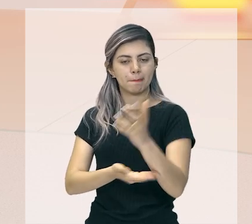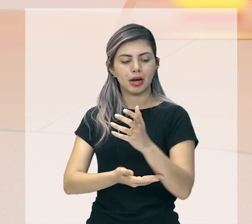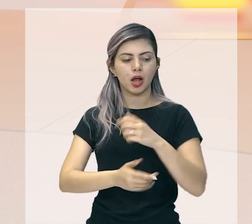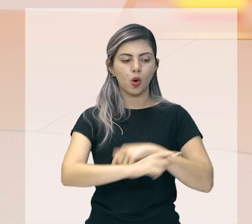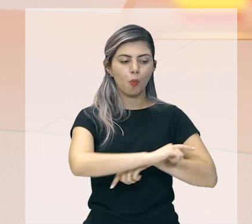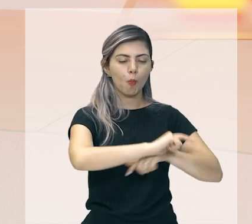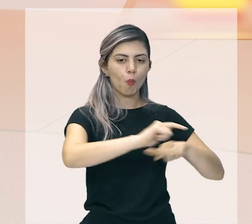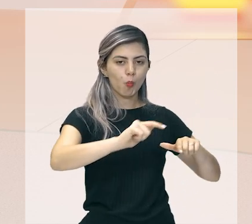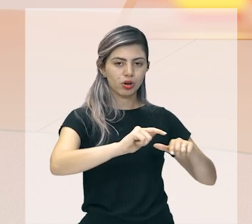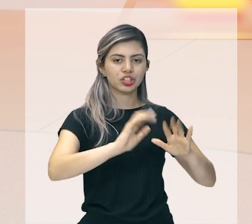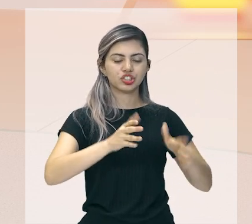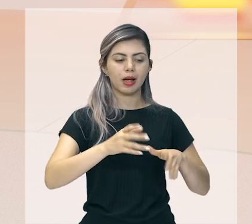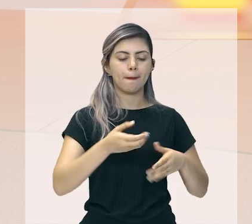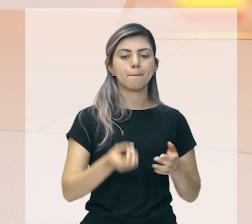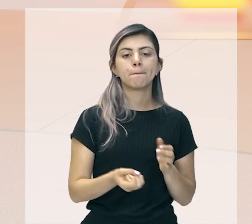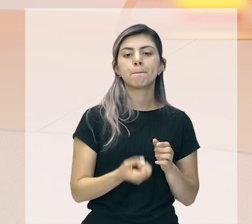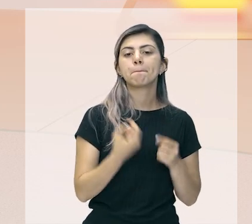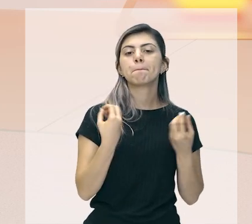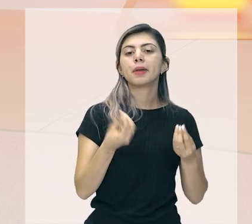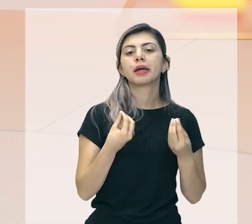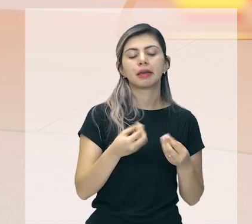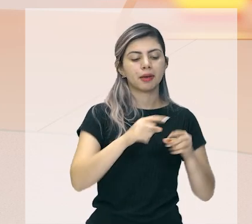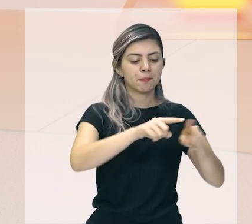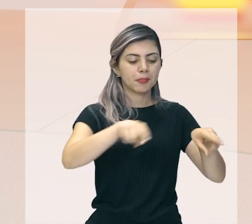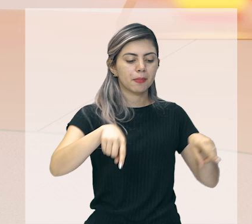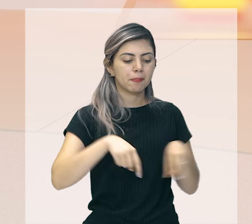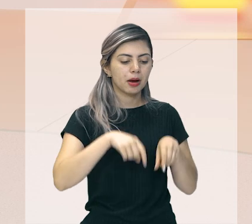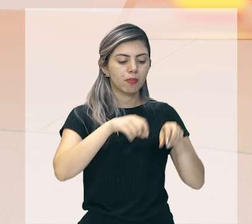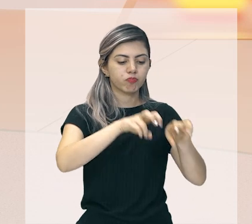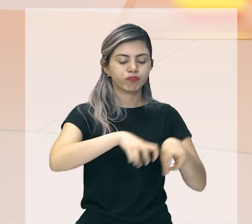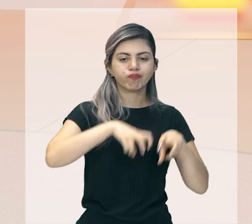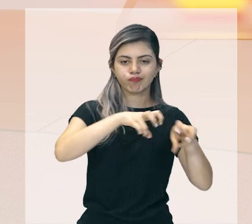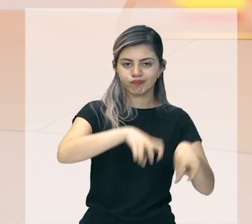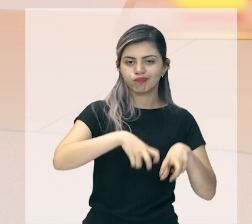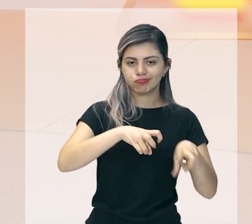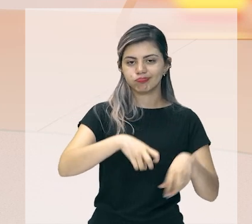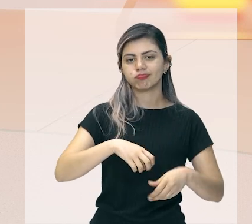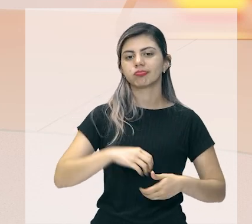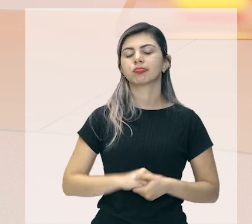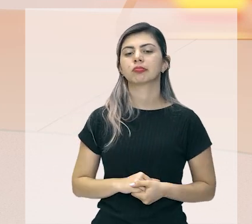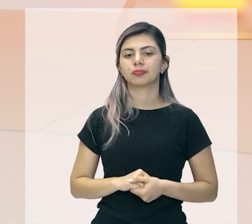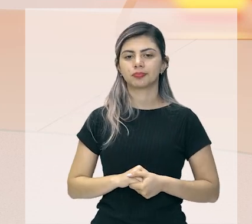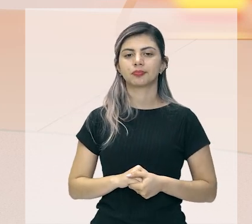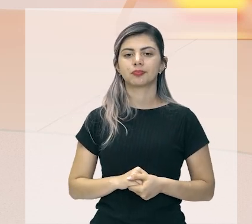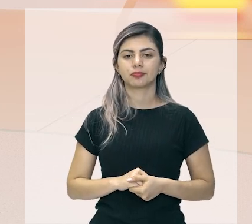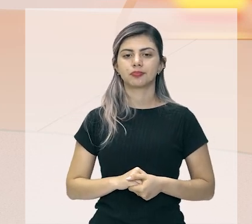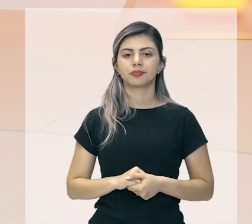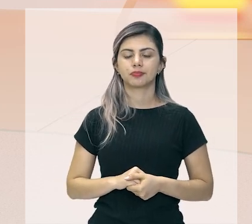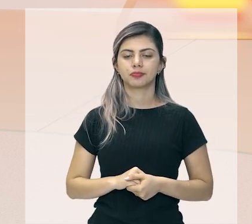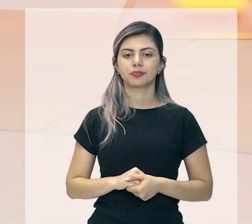sendo transmitida do estado do Amazonas, né? Então a gente tem Rondônia como um estado que está bastante já, né,